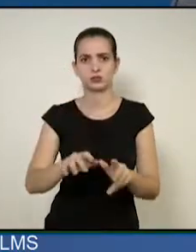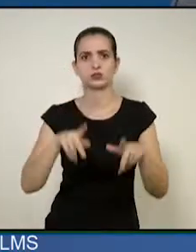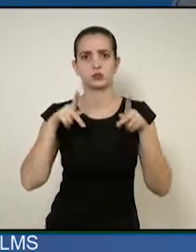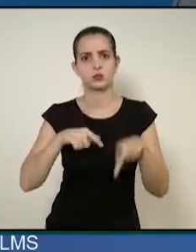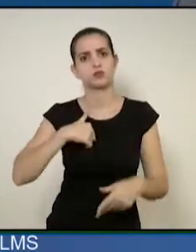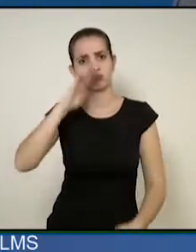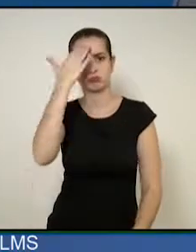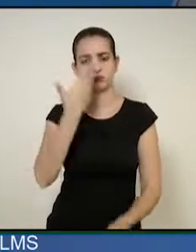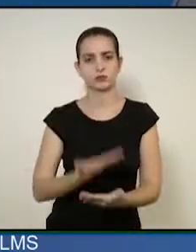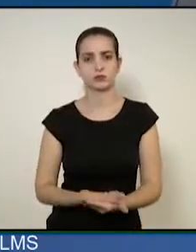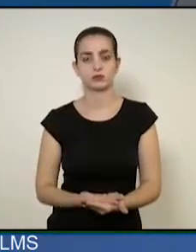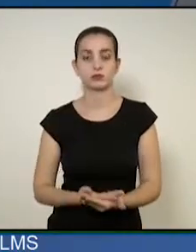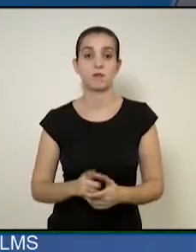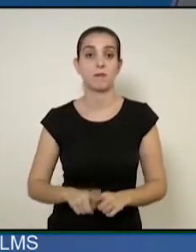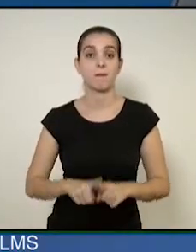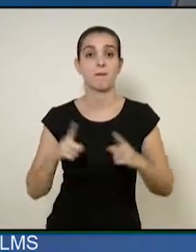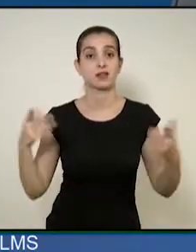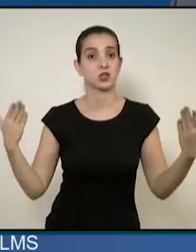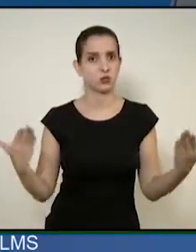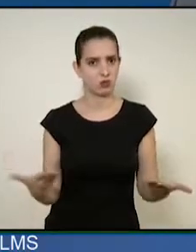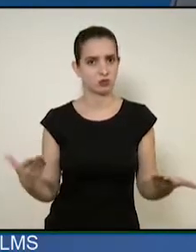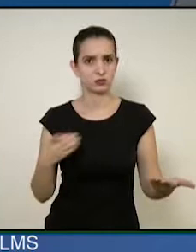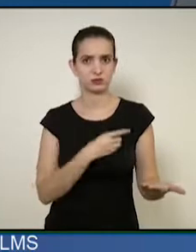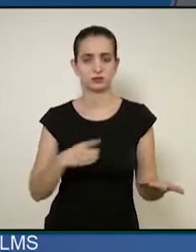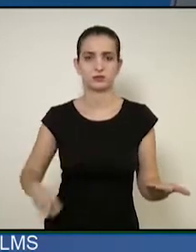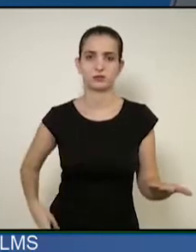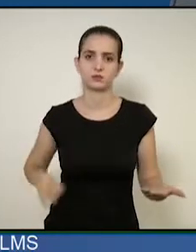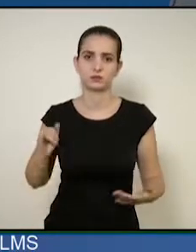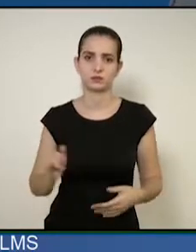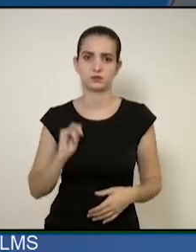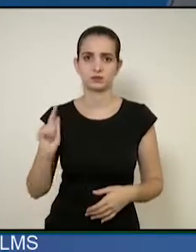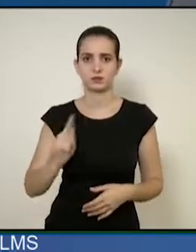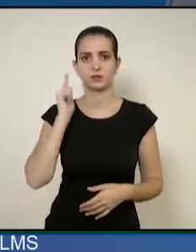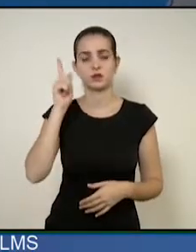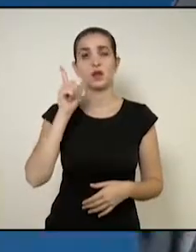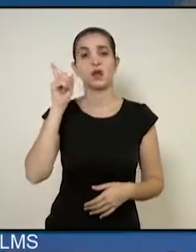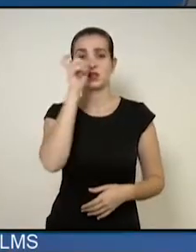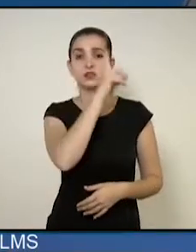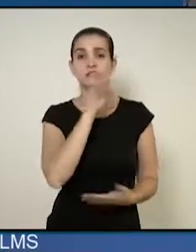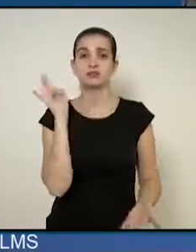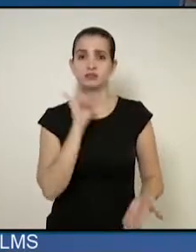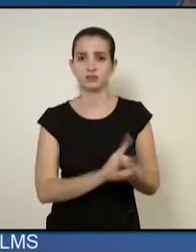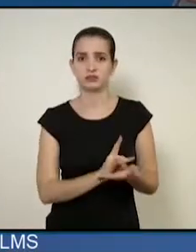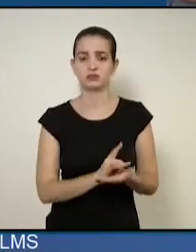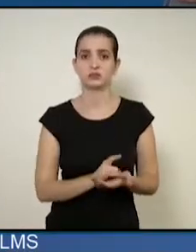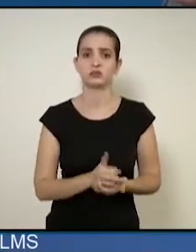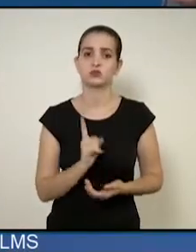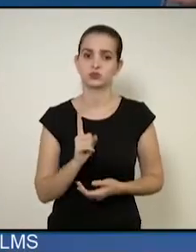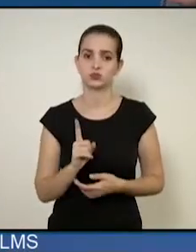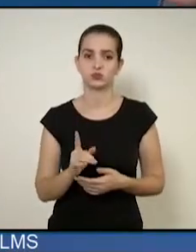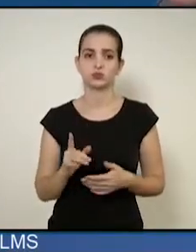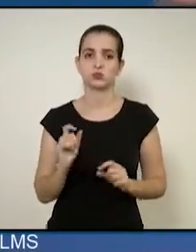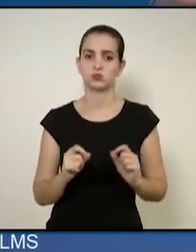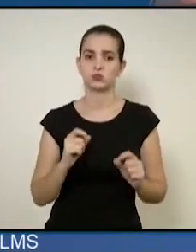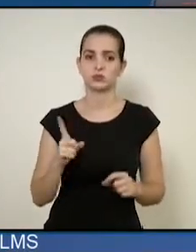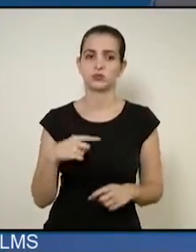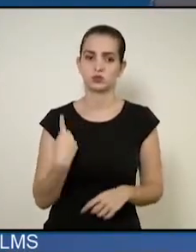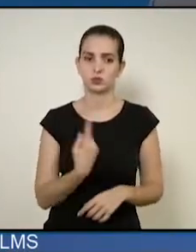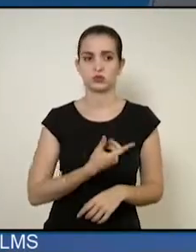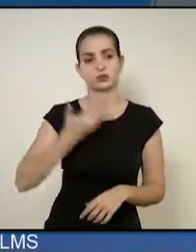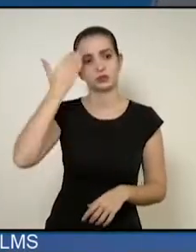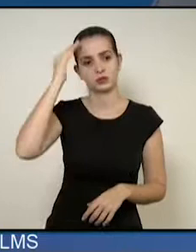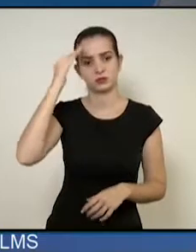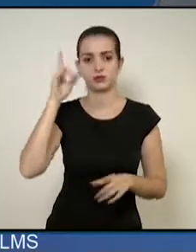acredito. Agora, deputado João Grandão, é muito difícil de você entender